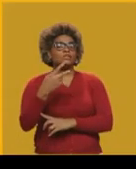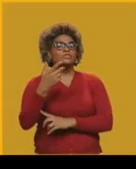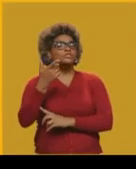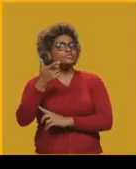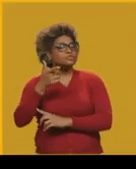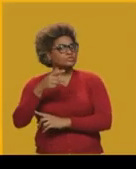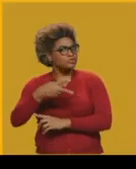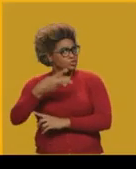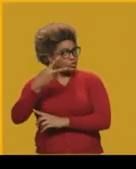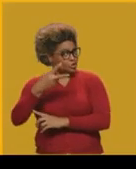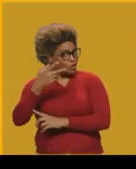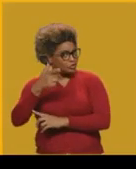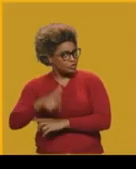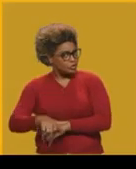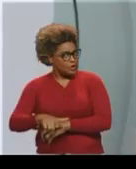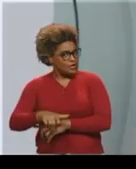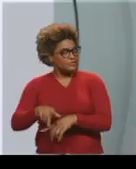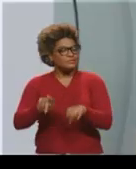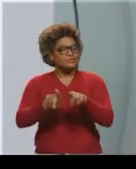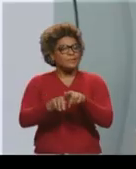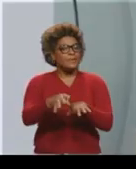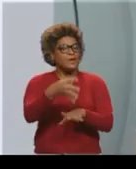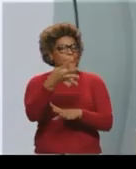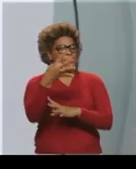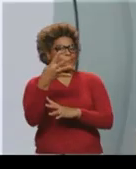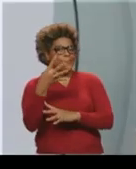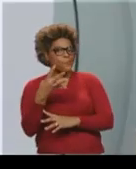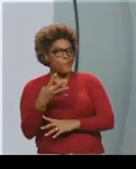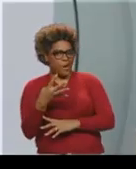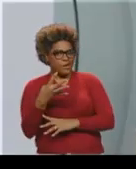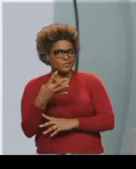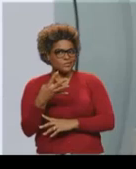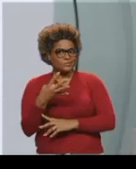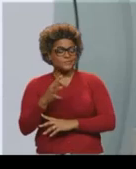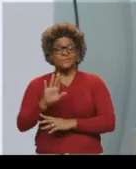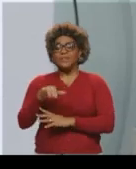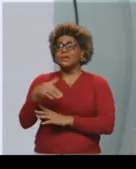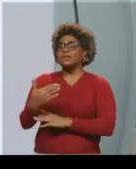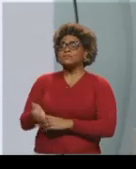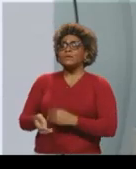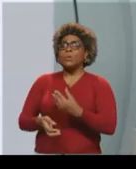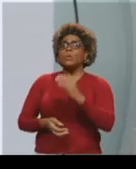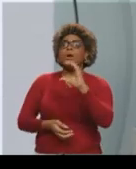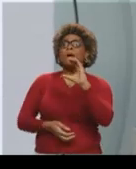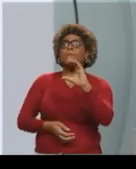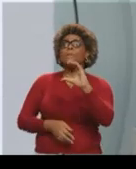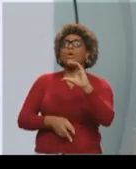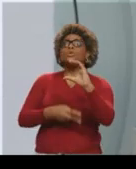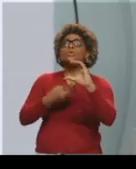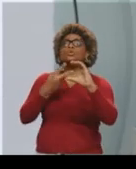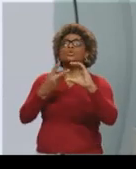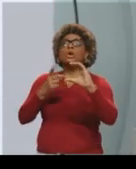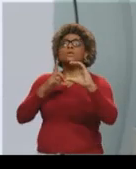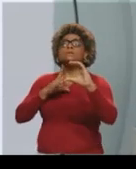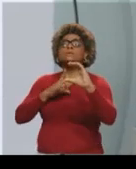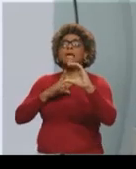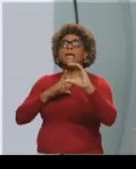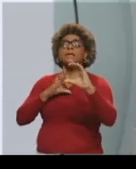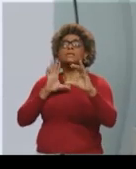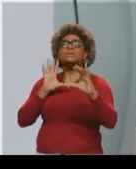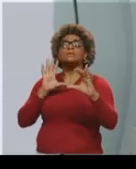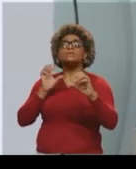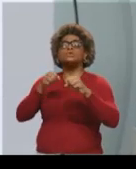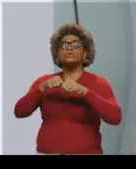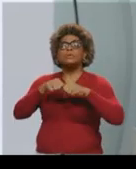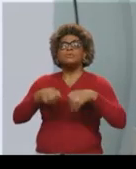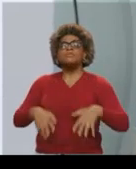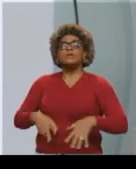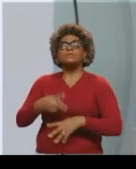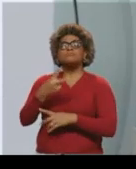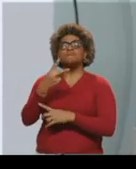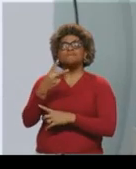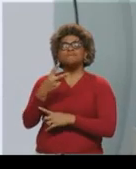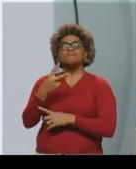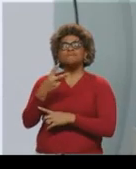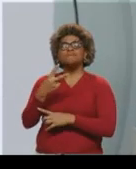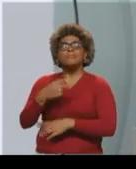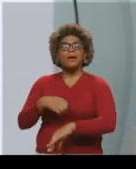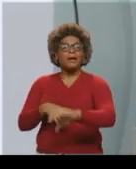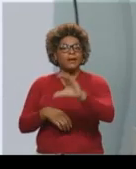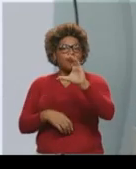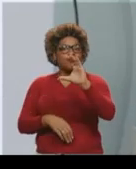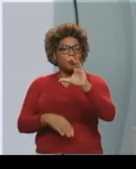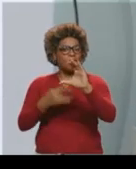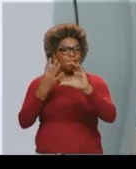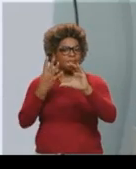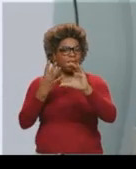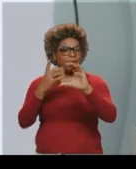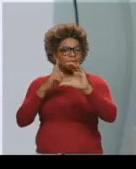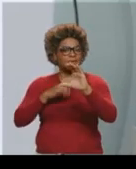Então, no carbono 2 eu tenho 2 ramificações e no carbono 4 eu tenho uma ramificação, todas